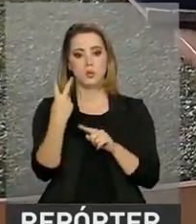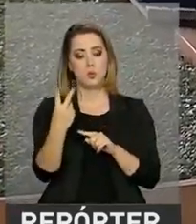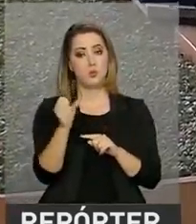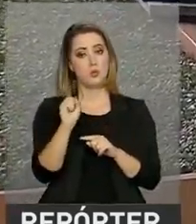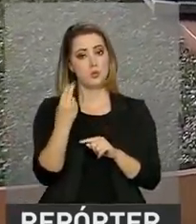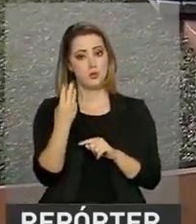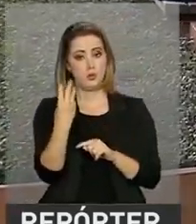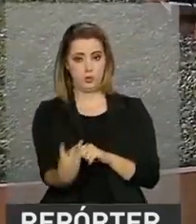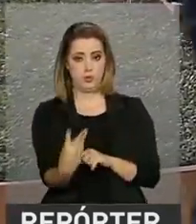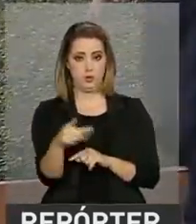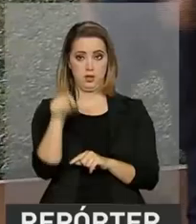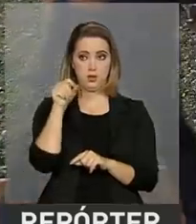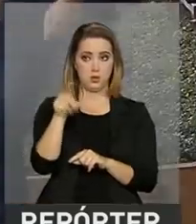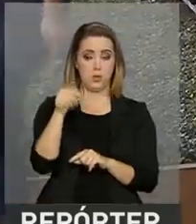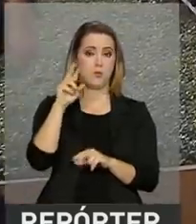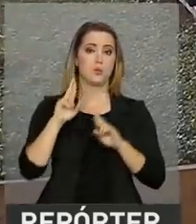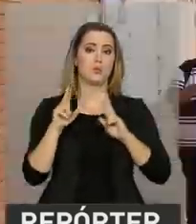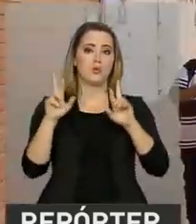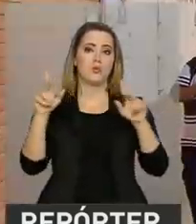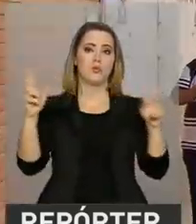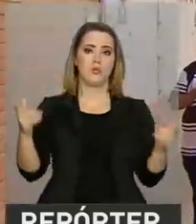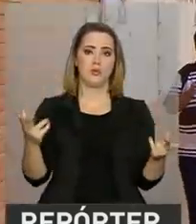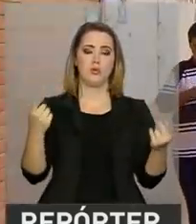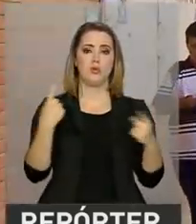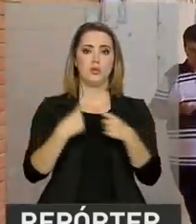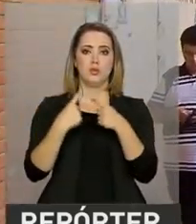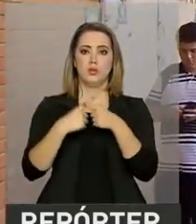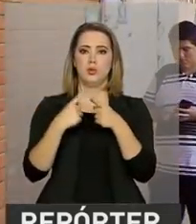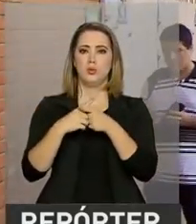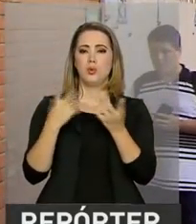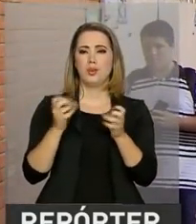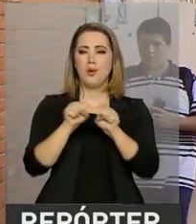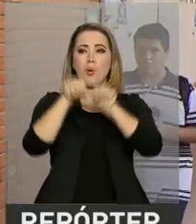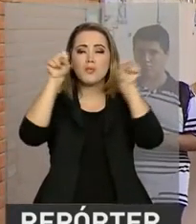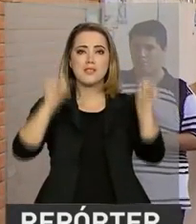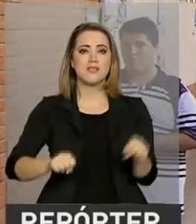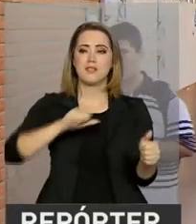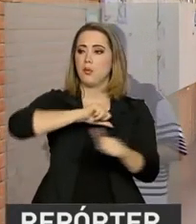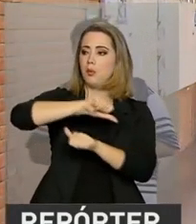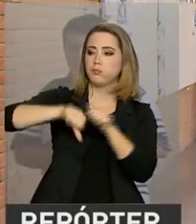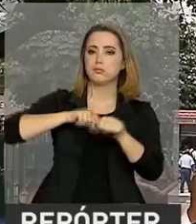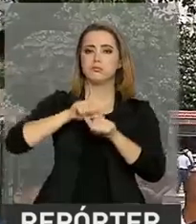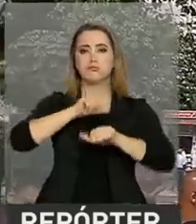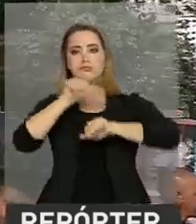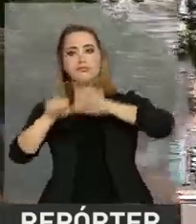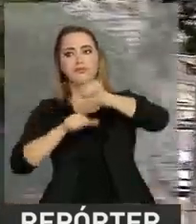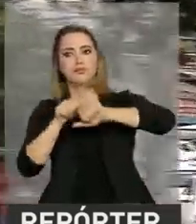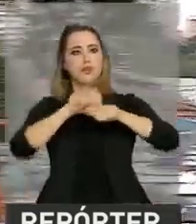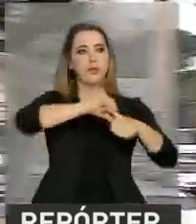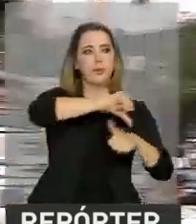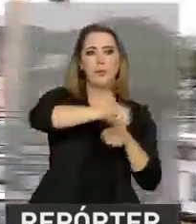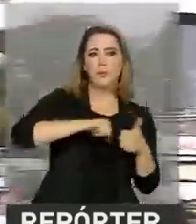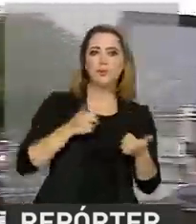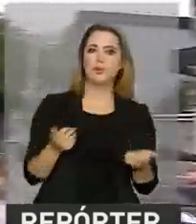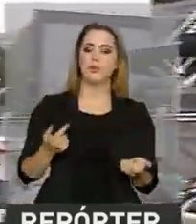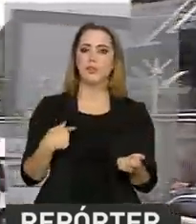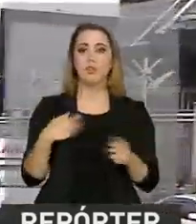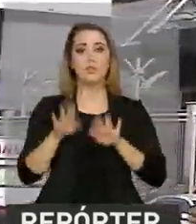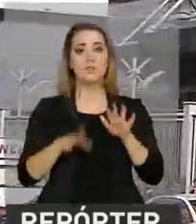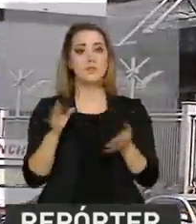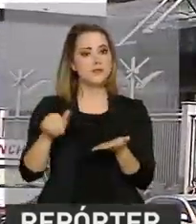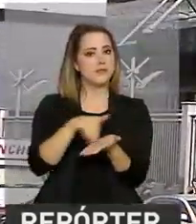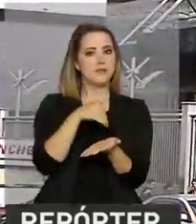áreas correlatas né Porque dependendo de o sistema é muito dinâmico então ele vai mudando às vezes ele se inscreve a nota de